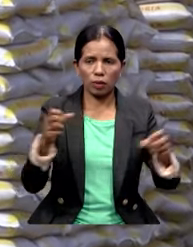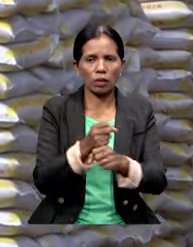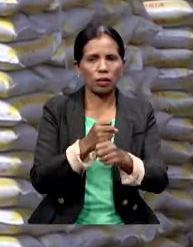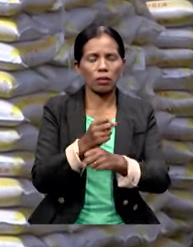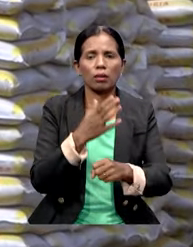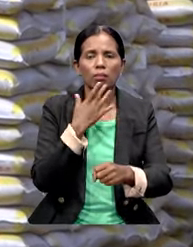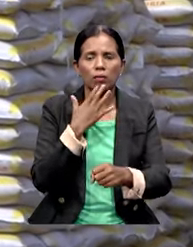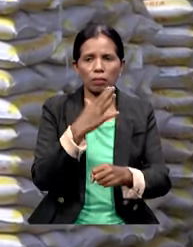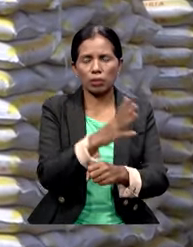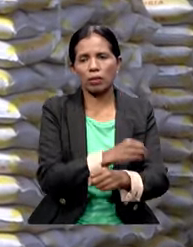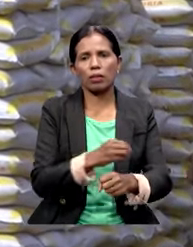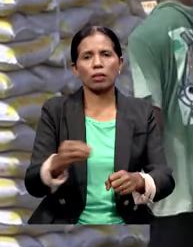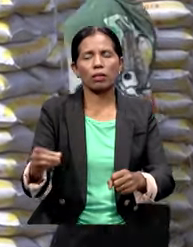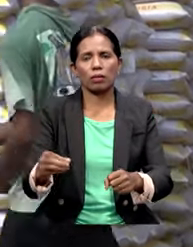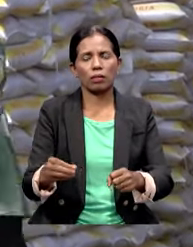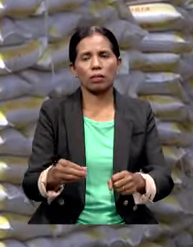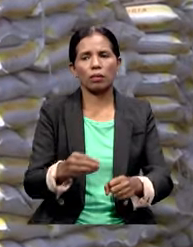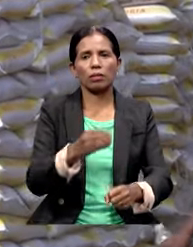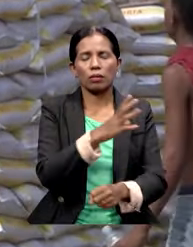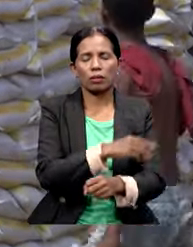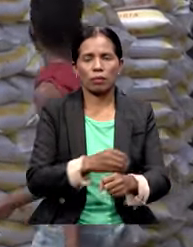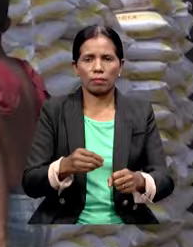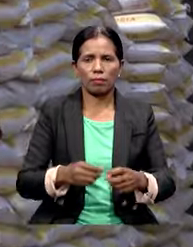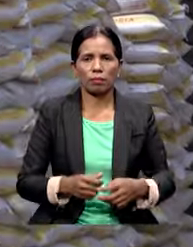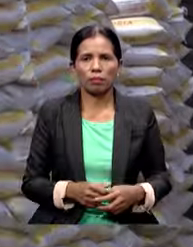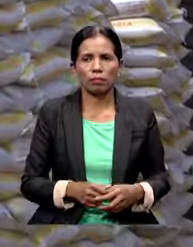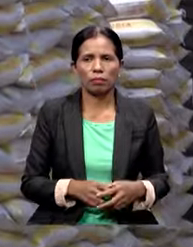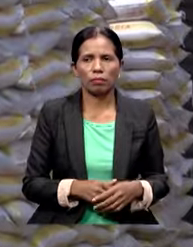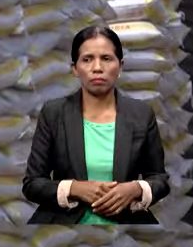mas midar, no kecap Rafael Luz Reis, Adriano Verdial, GMN.